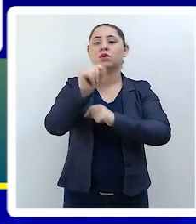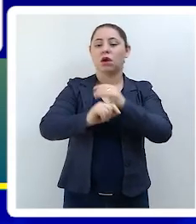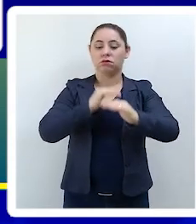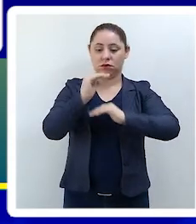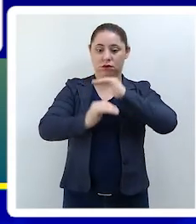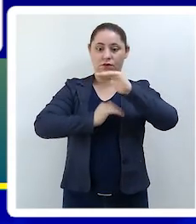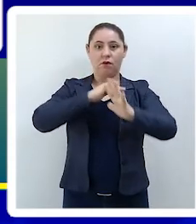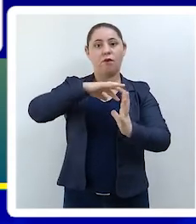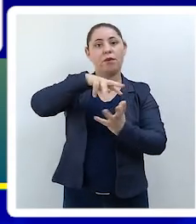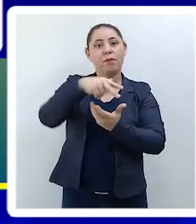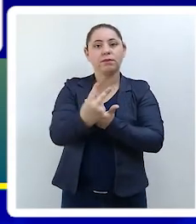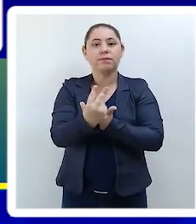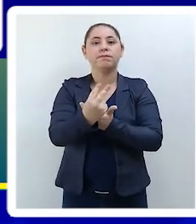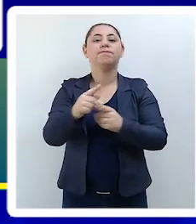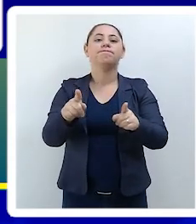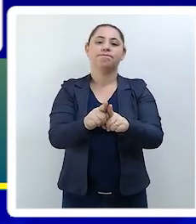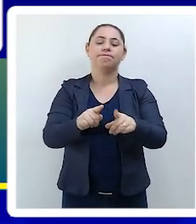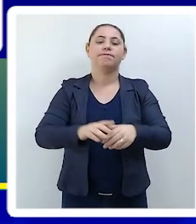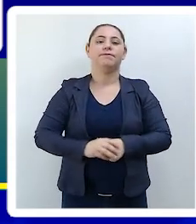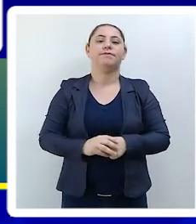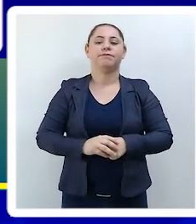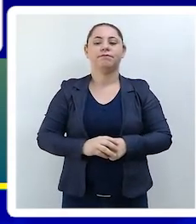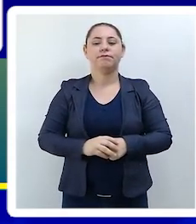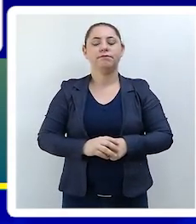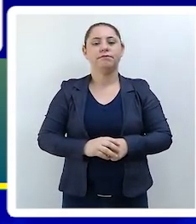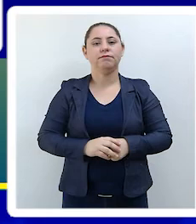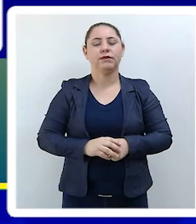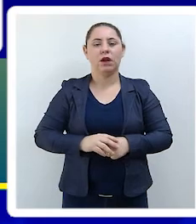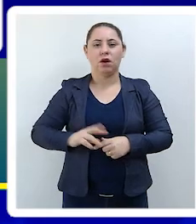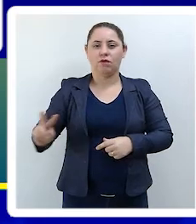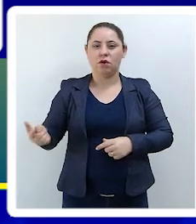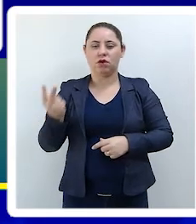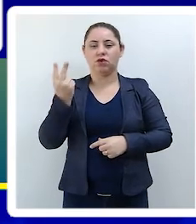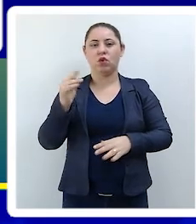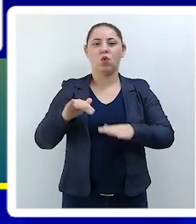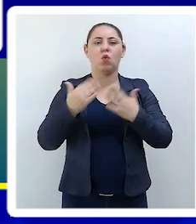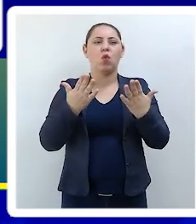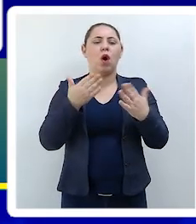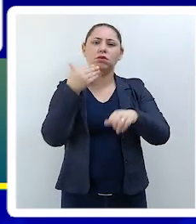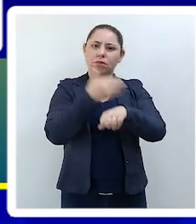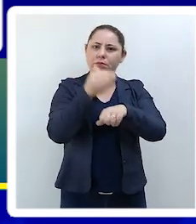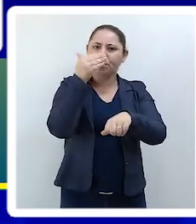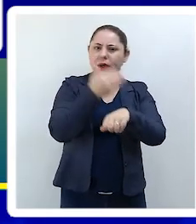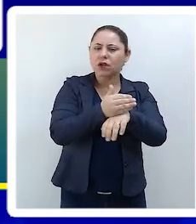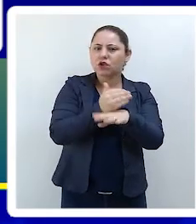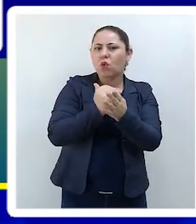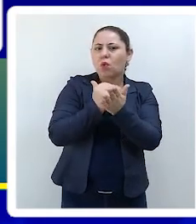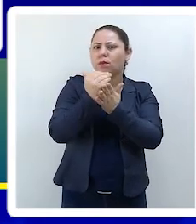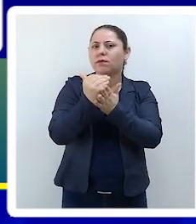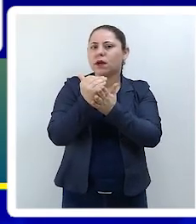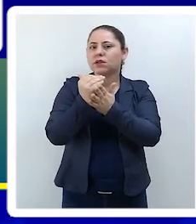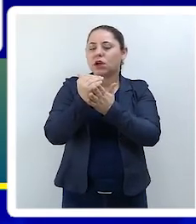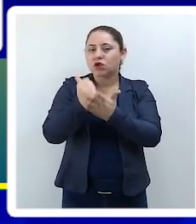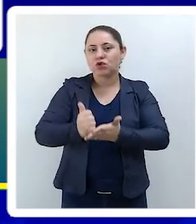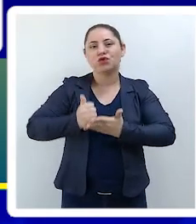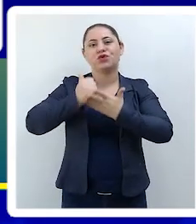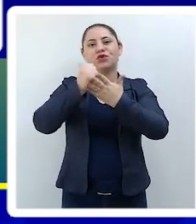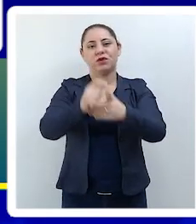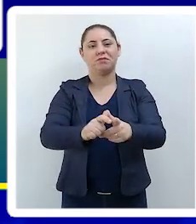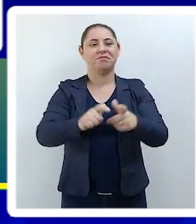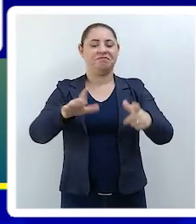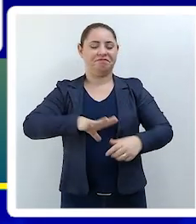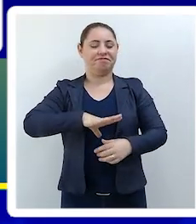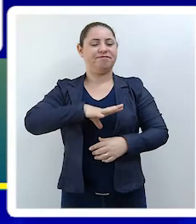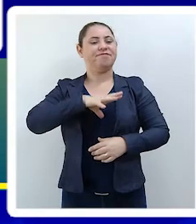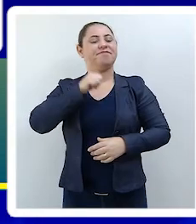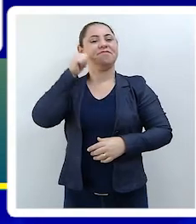desenvolvimento sustentável. E, então, assim, o empoderamento, quando colocado em prática, ele vai contribuir para o aumento da autoestima